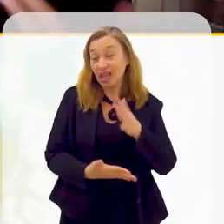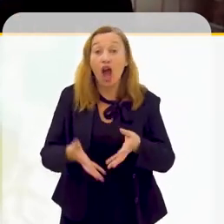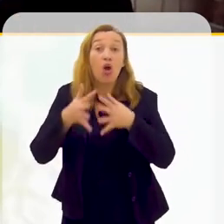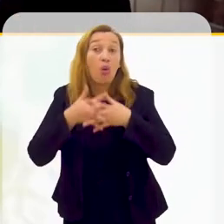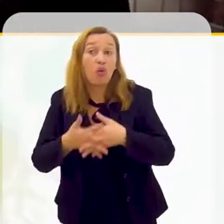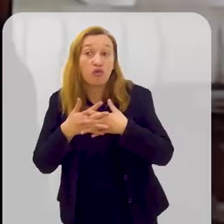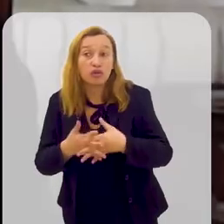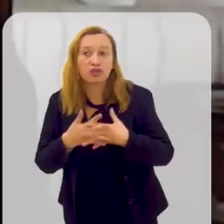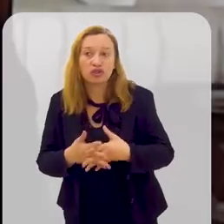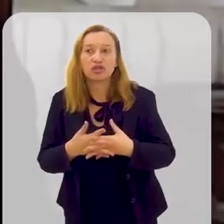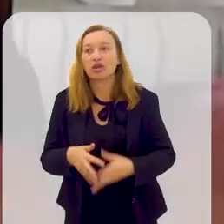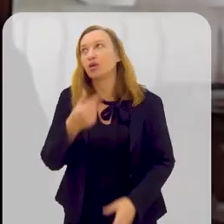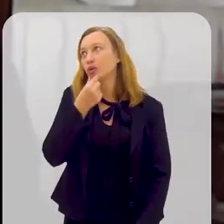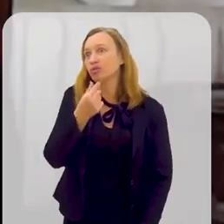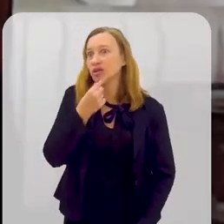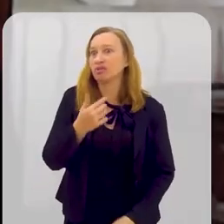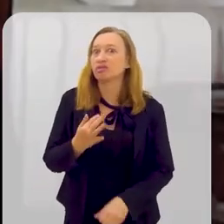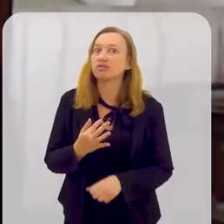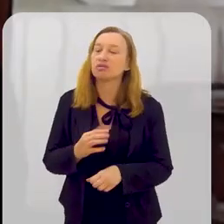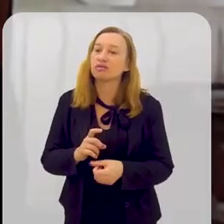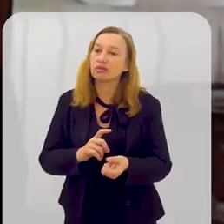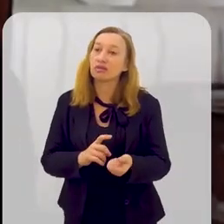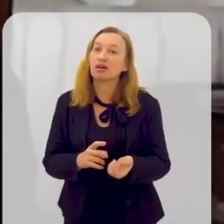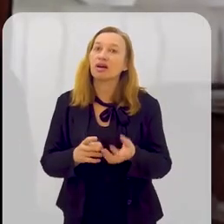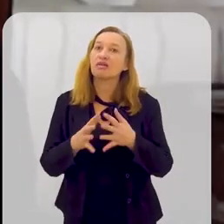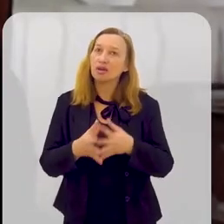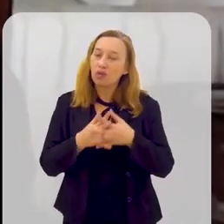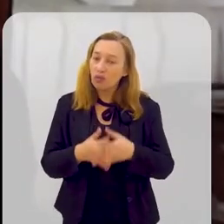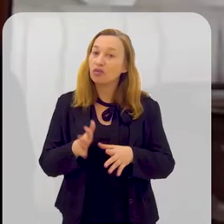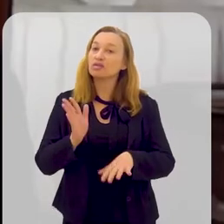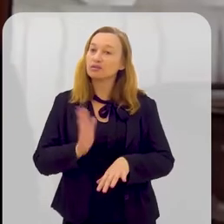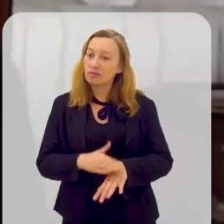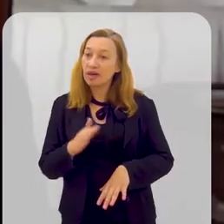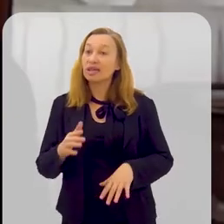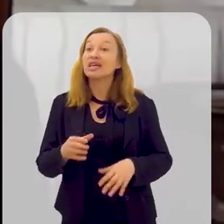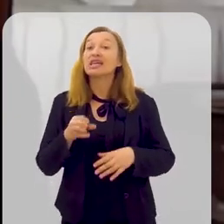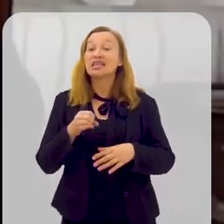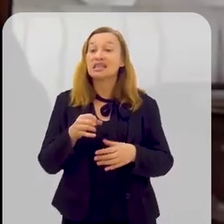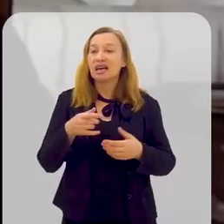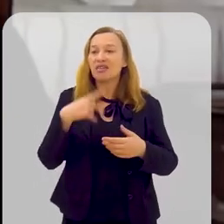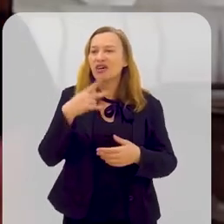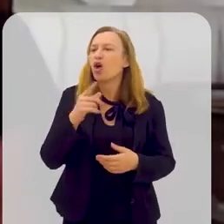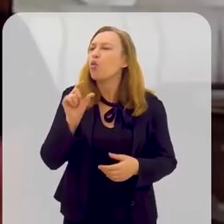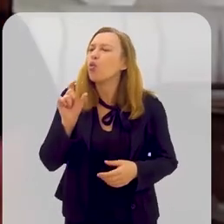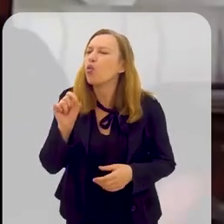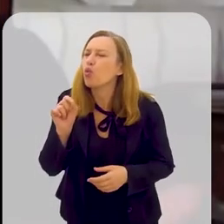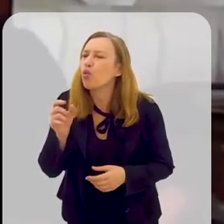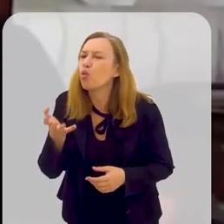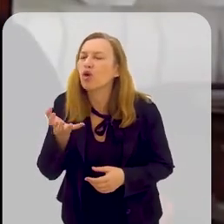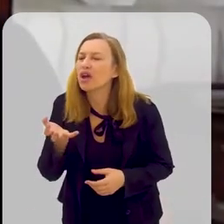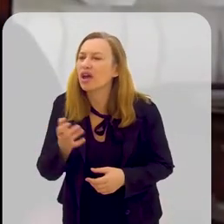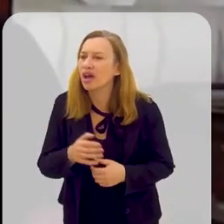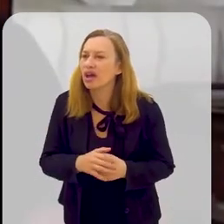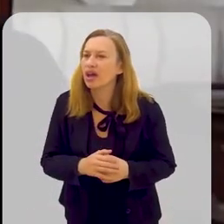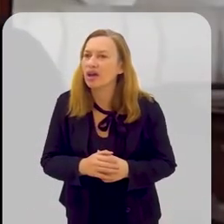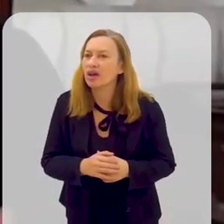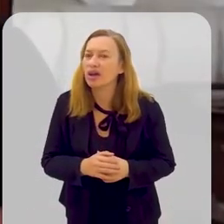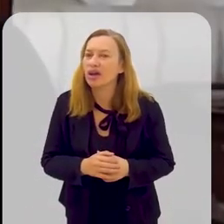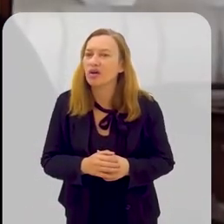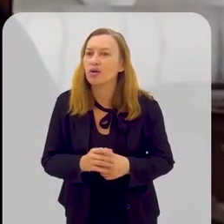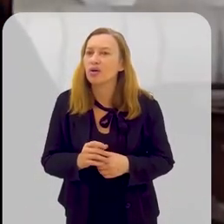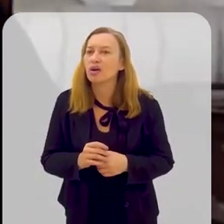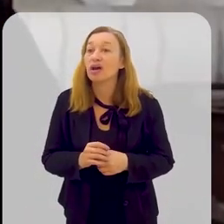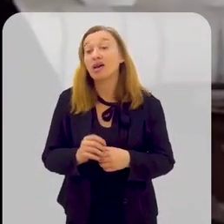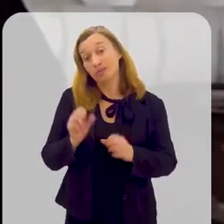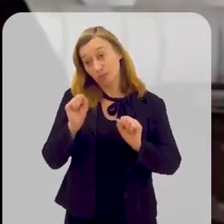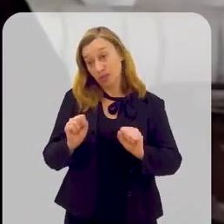e aí ela se confundia e o menino ficava mais confuso ainda ao passo que se ela dissesse o que você quer o que